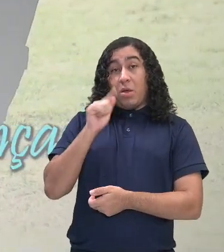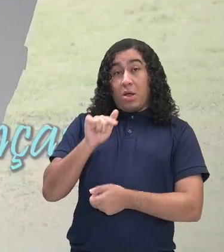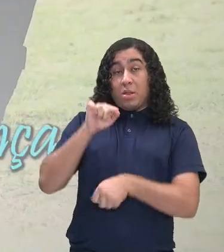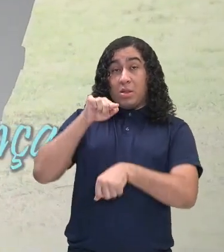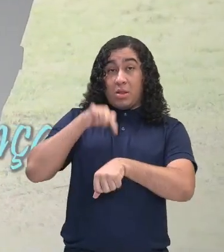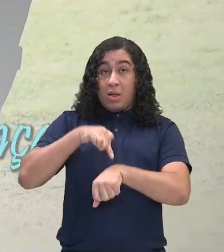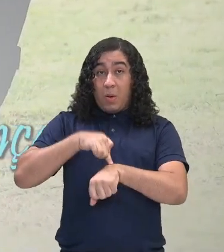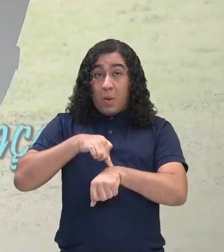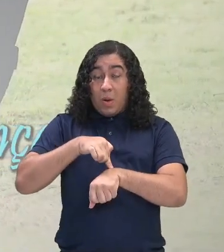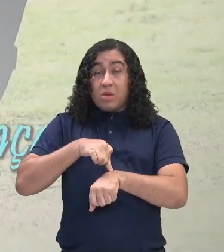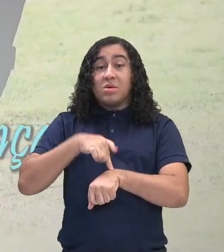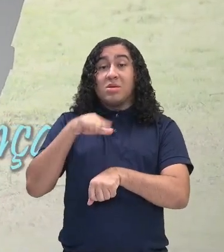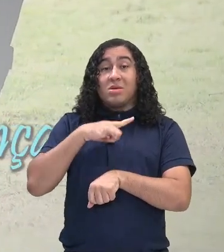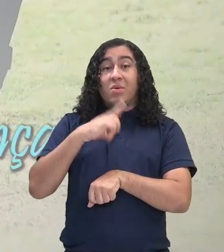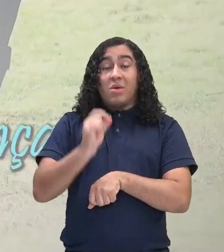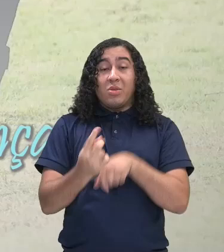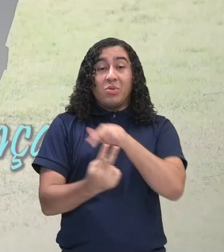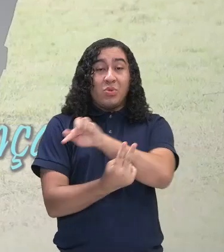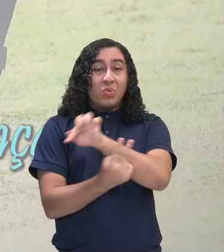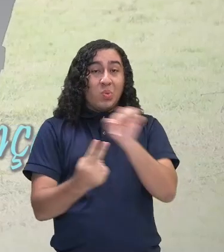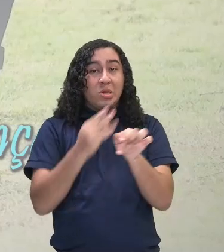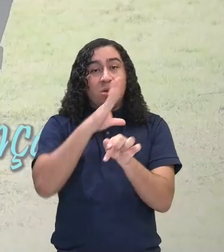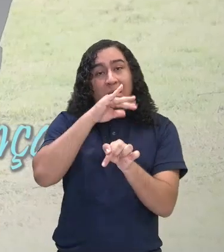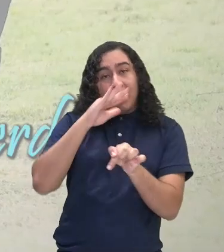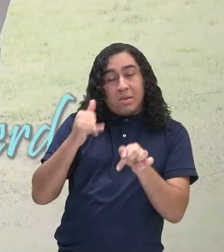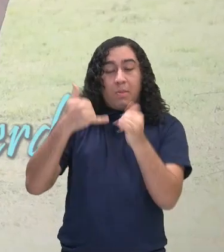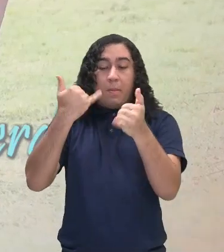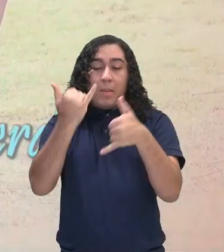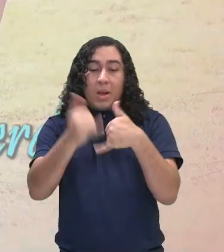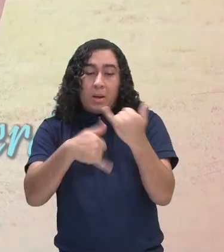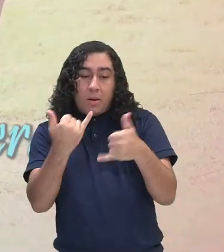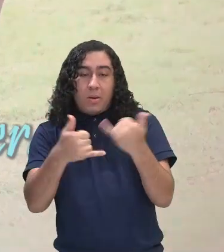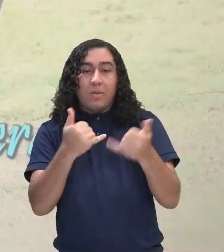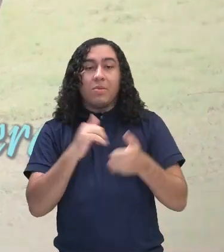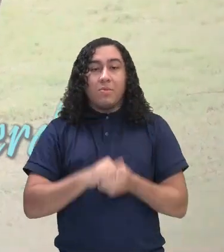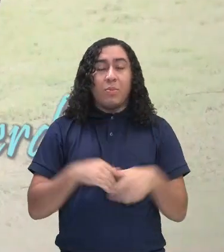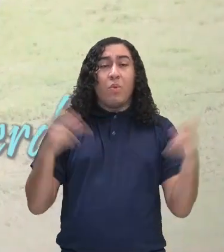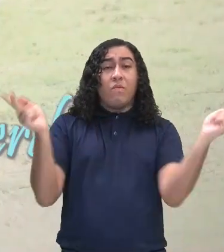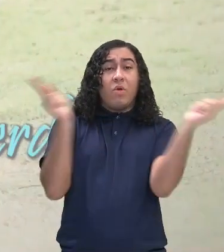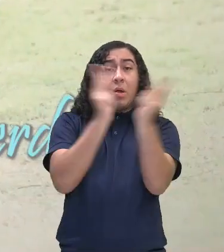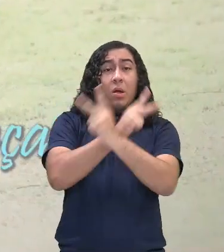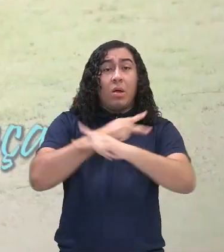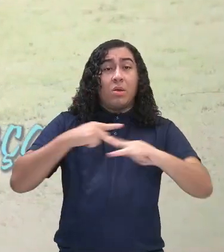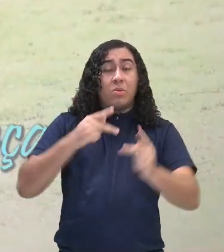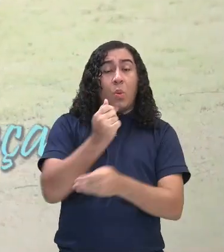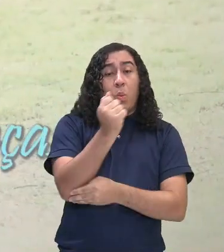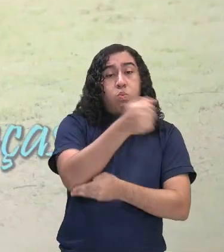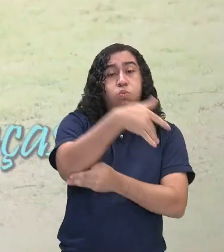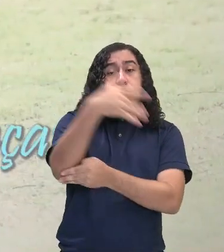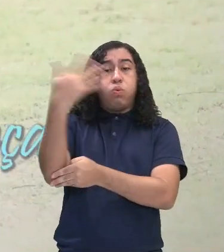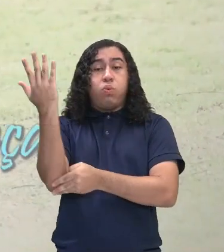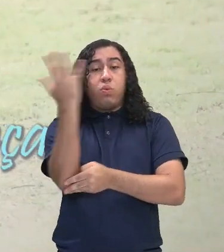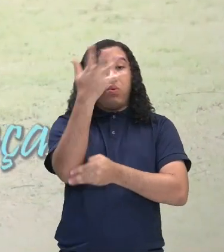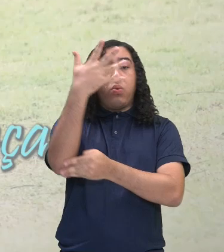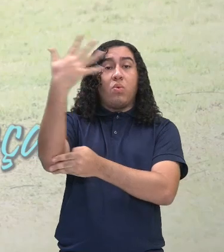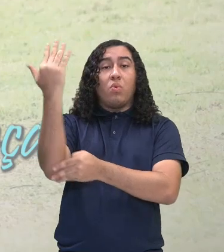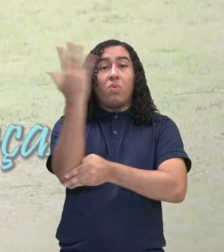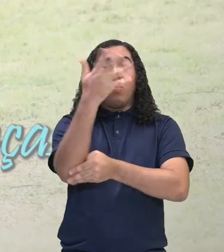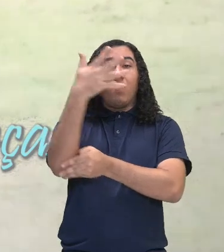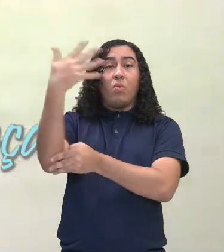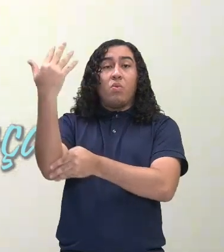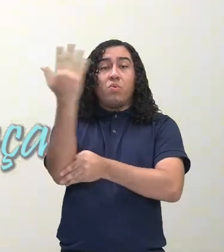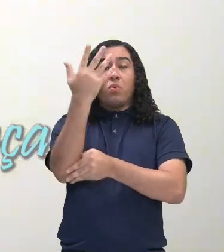instante, brincavam duas cândidas crianças. A brisa, que agitava as folhas verdes, fazia-lhe ondear as